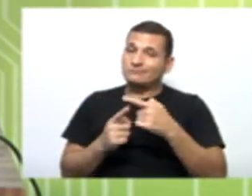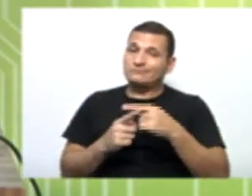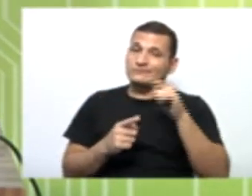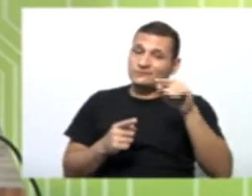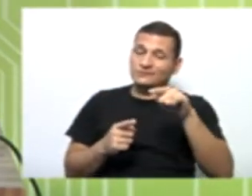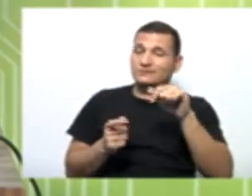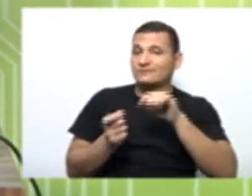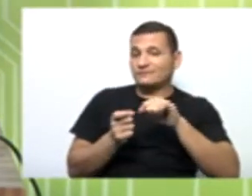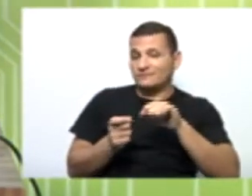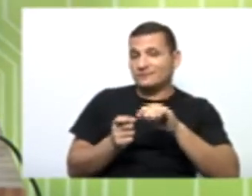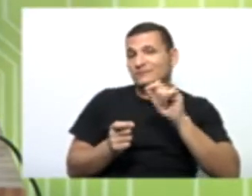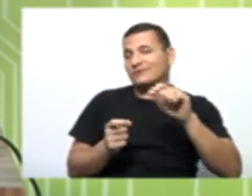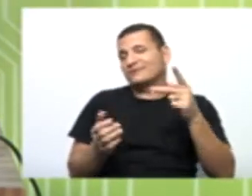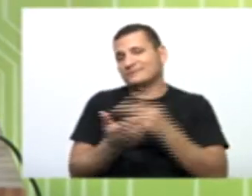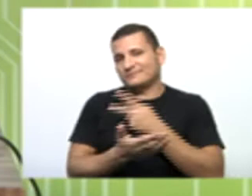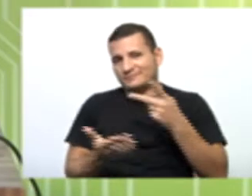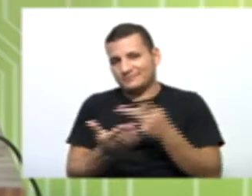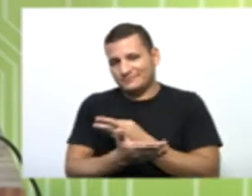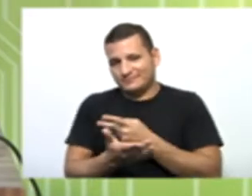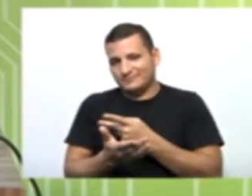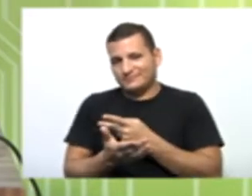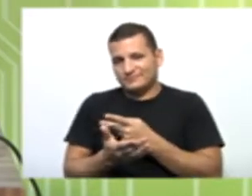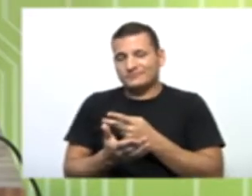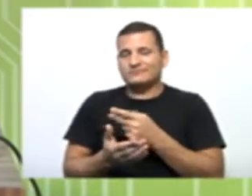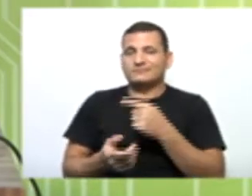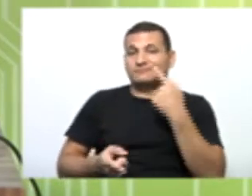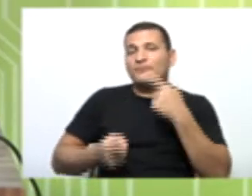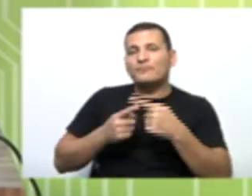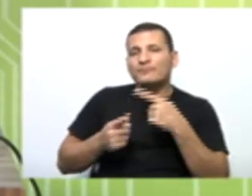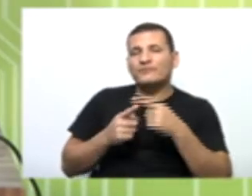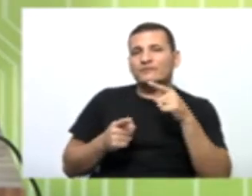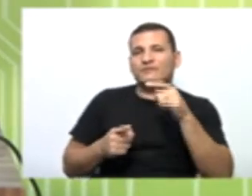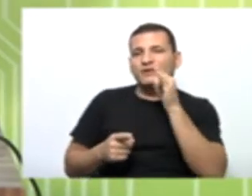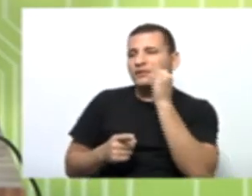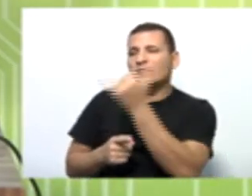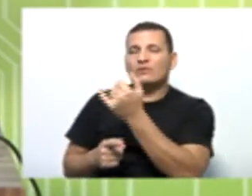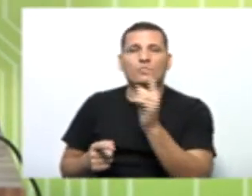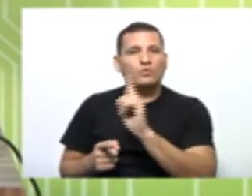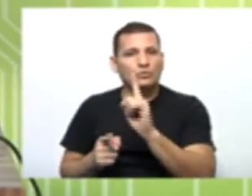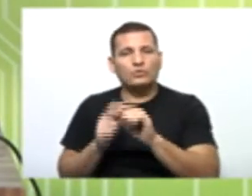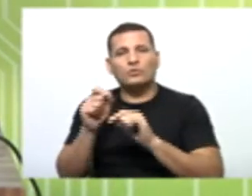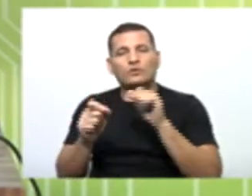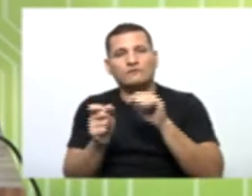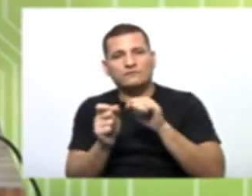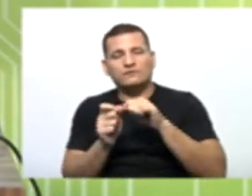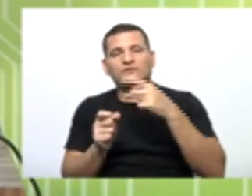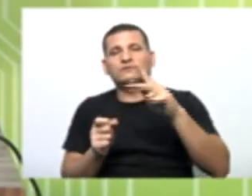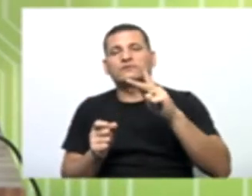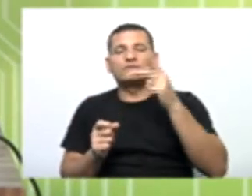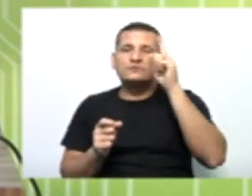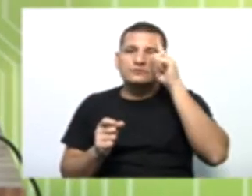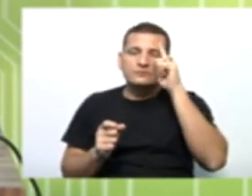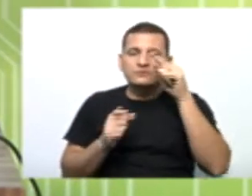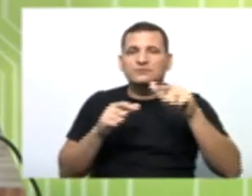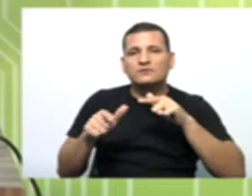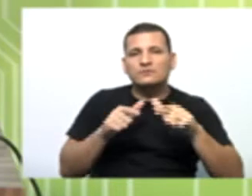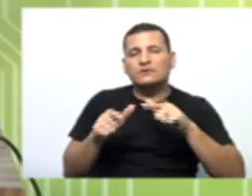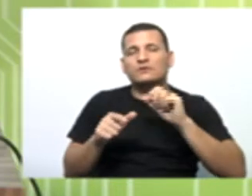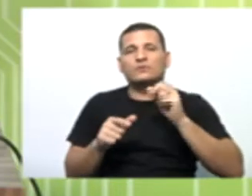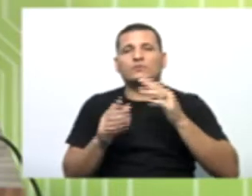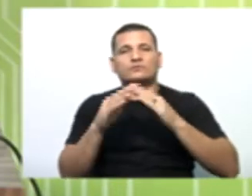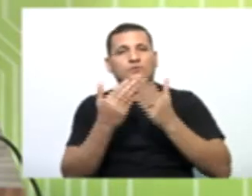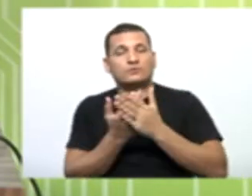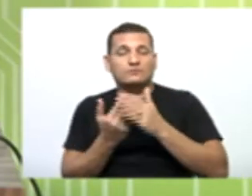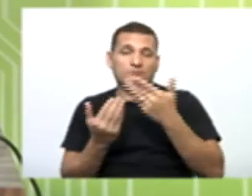ou fará algo de errado. Né? O mesmo motivo que o leva a não contar para alguém aquilo que você fez no seu dia de trabalho na escola, é sinal de que